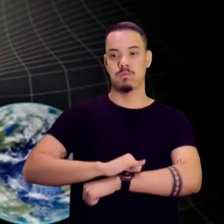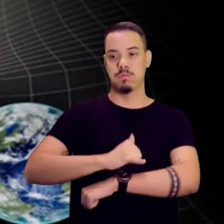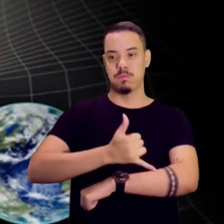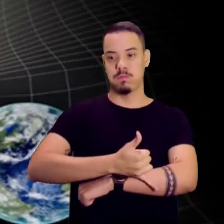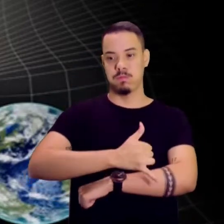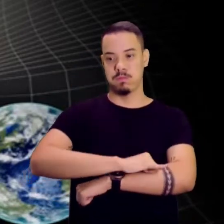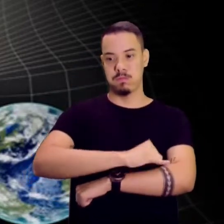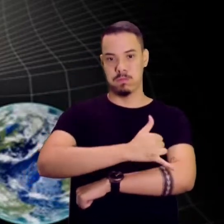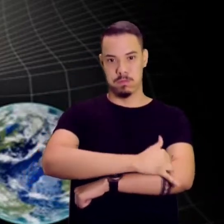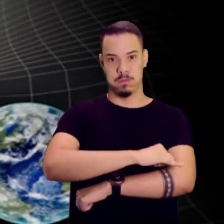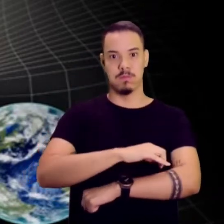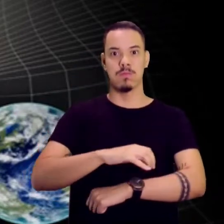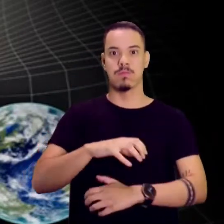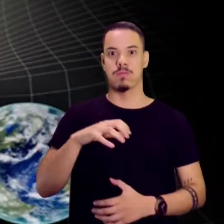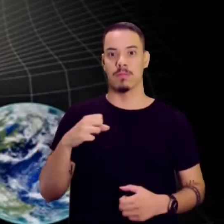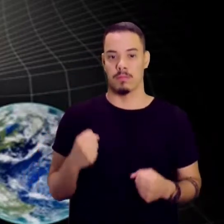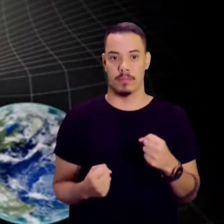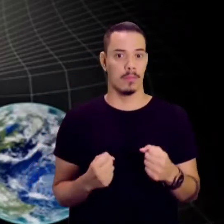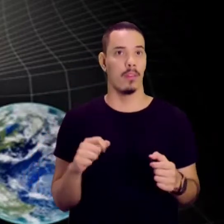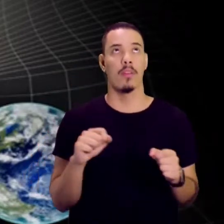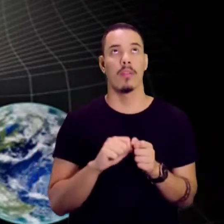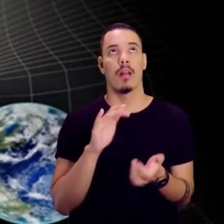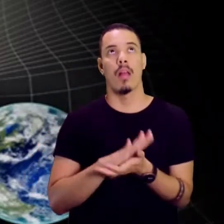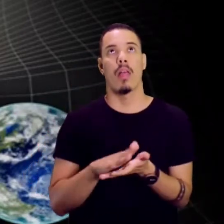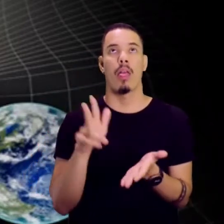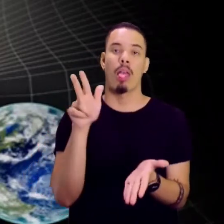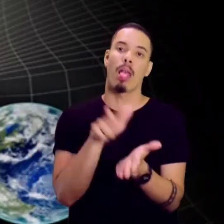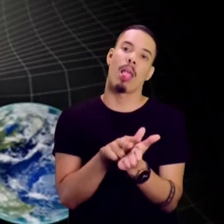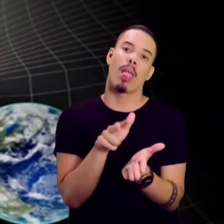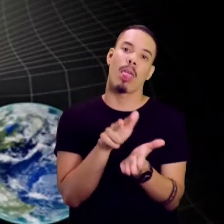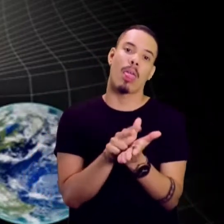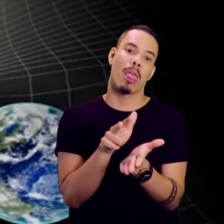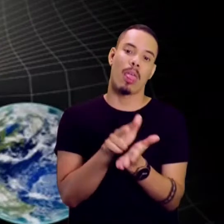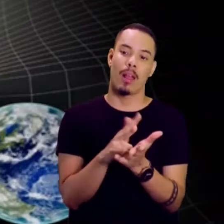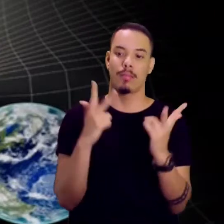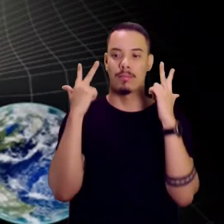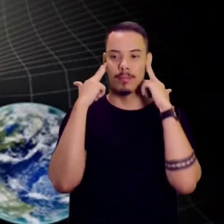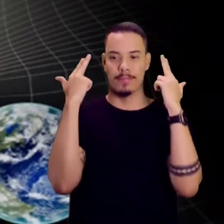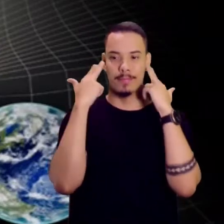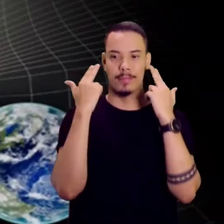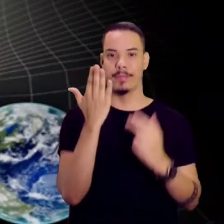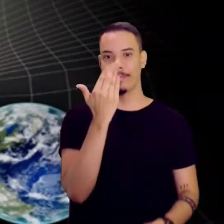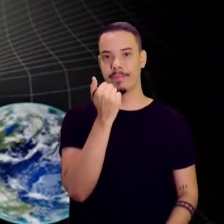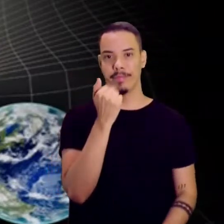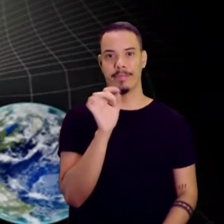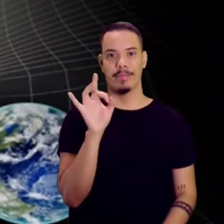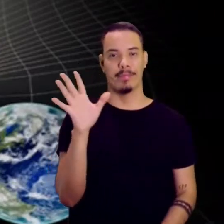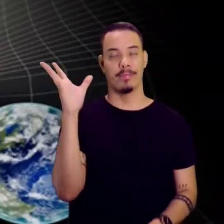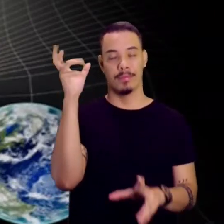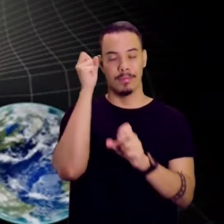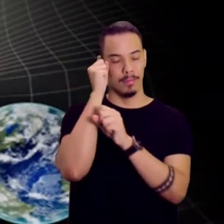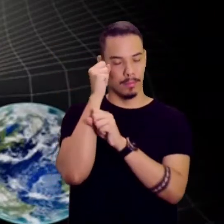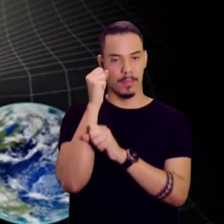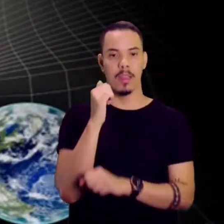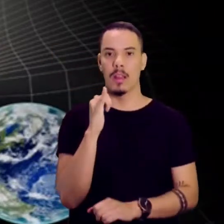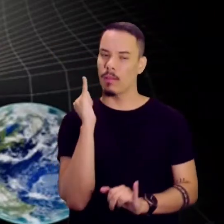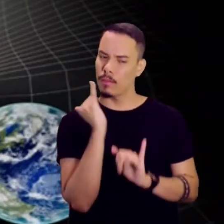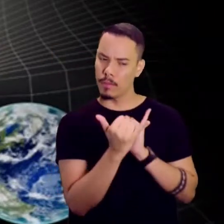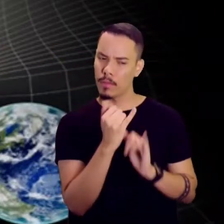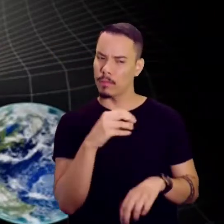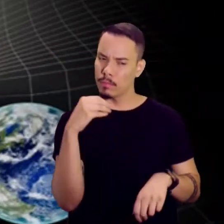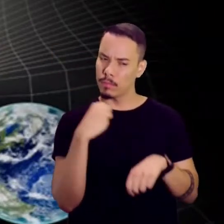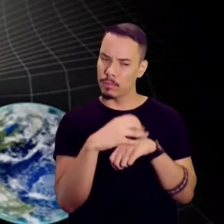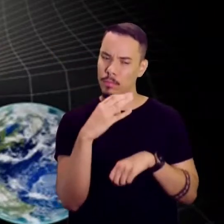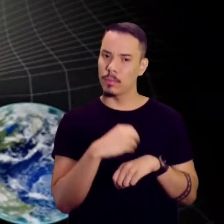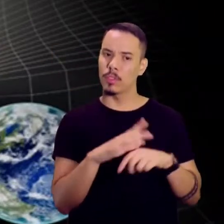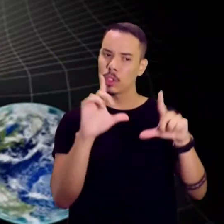é obeso, como diz assim, porque não faz exercício, fica lá deitado, só na boa, comendo e dormindo. Fala para ele